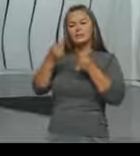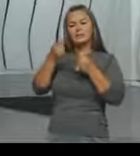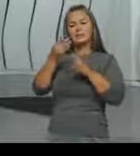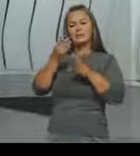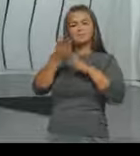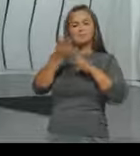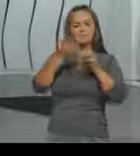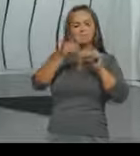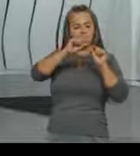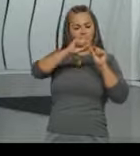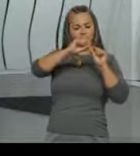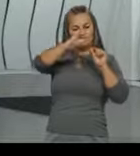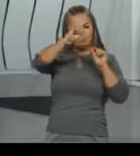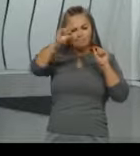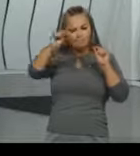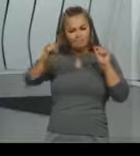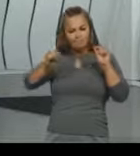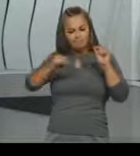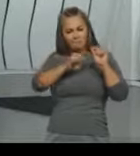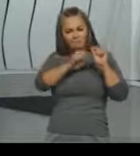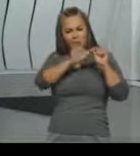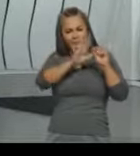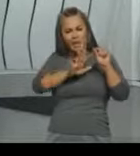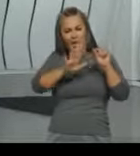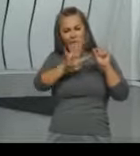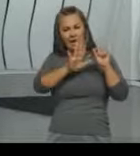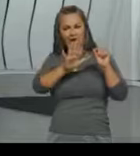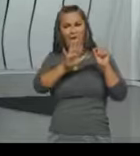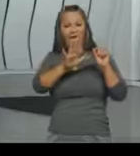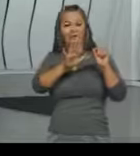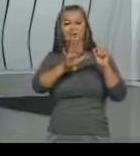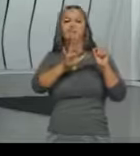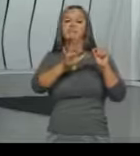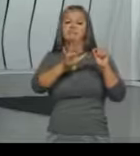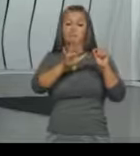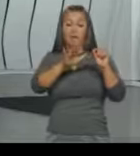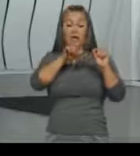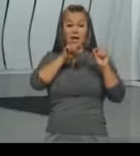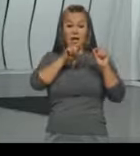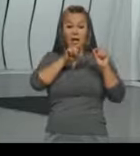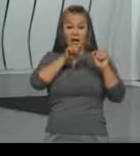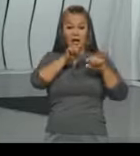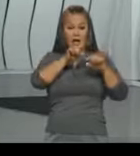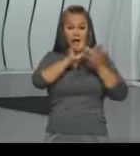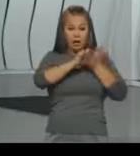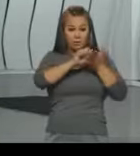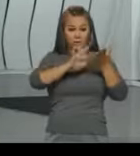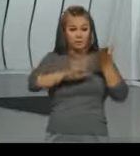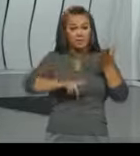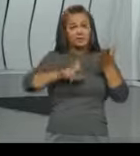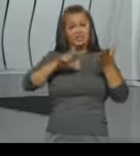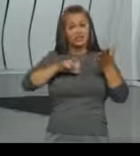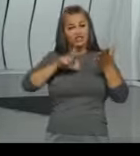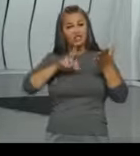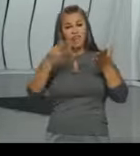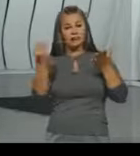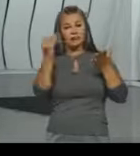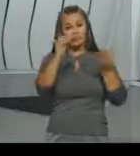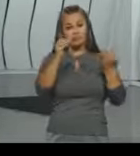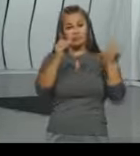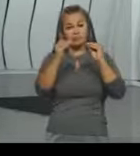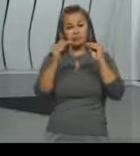área. Provavelmente ele vai te dar o raio, ou vai te dar as formas de achar o raio. Porque esse aqui é muito